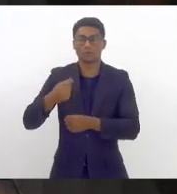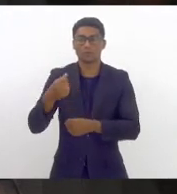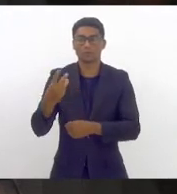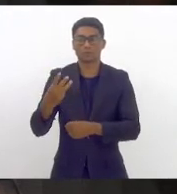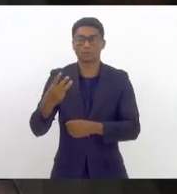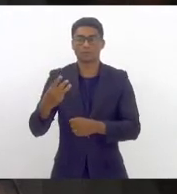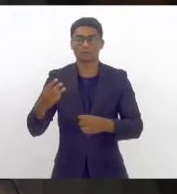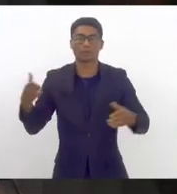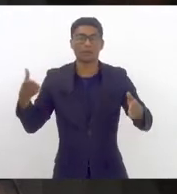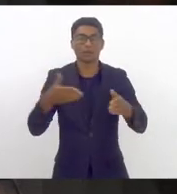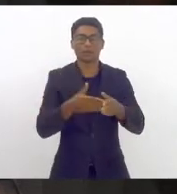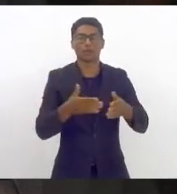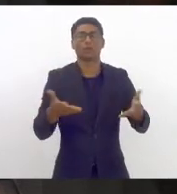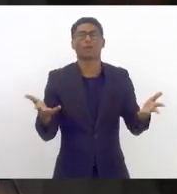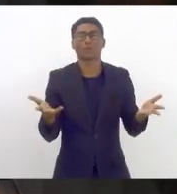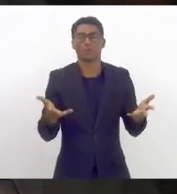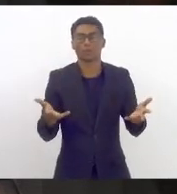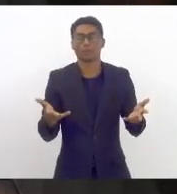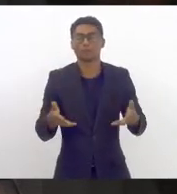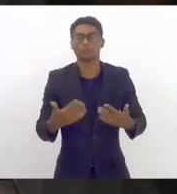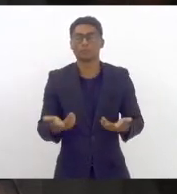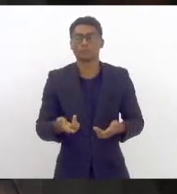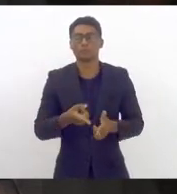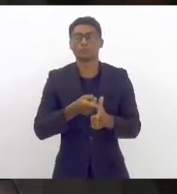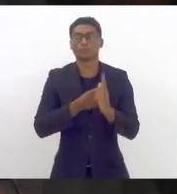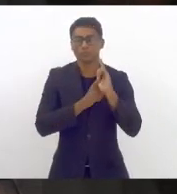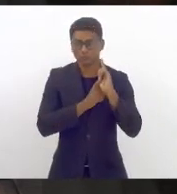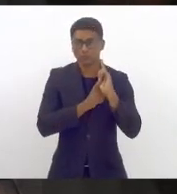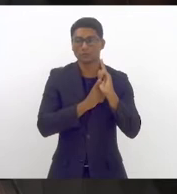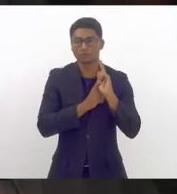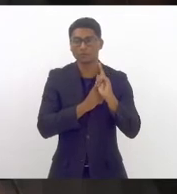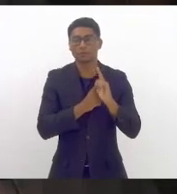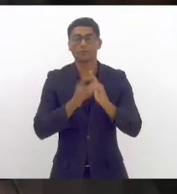data essa dívida soma